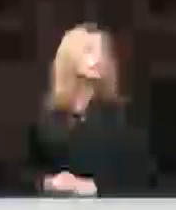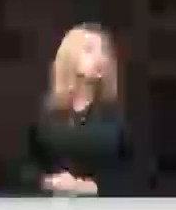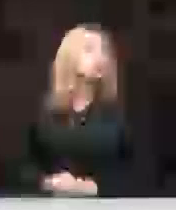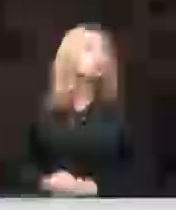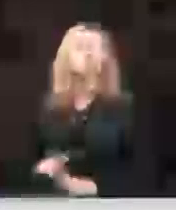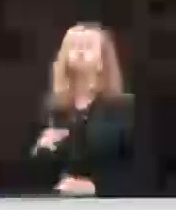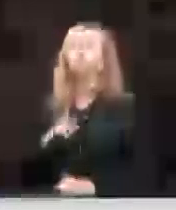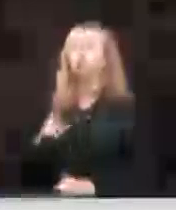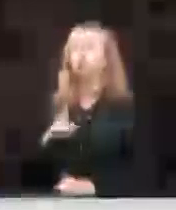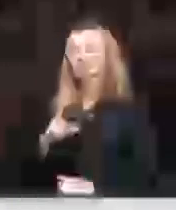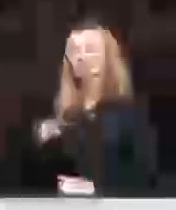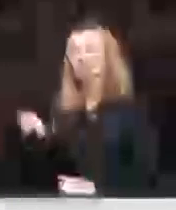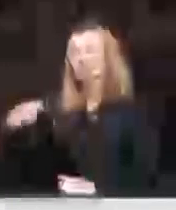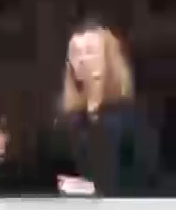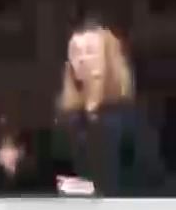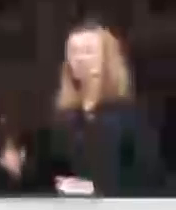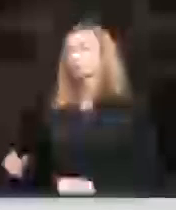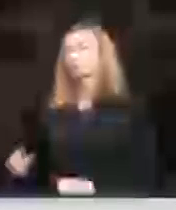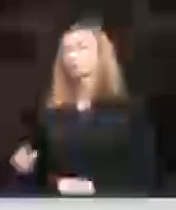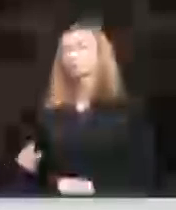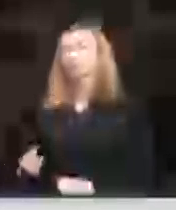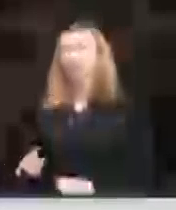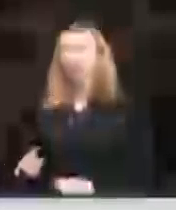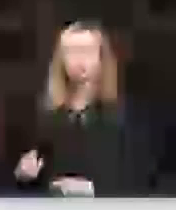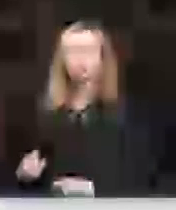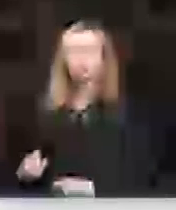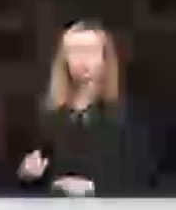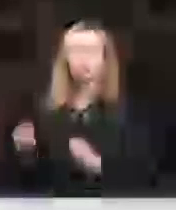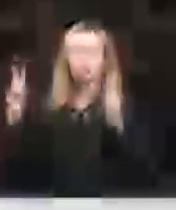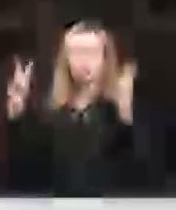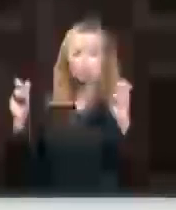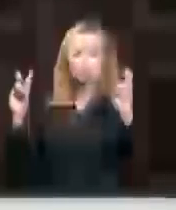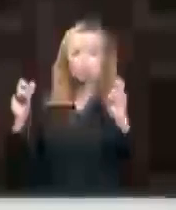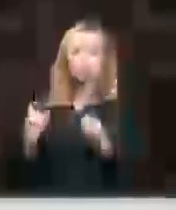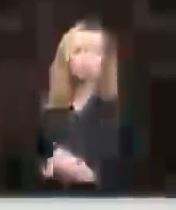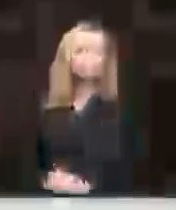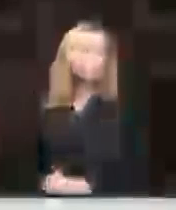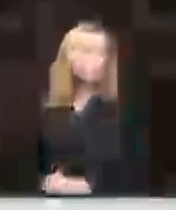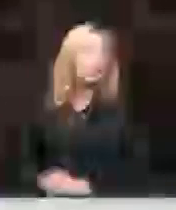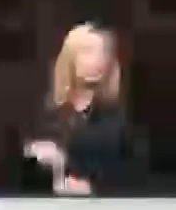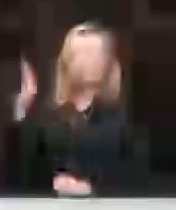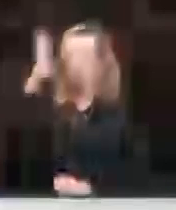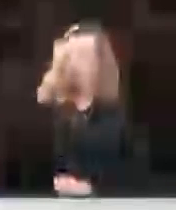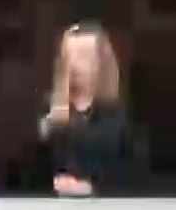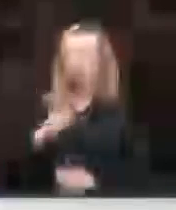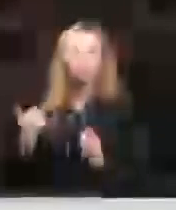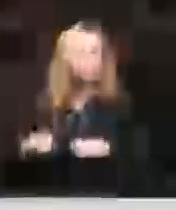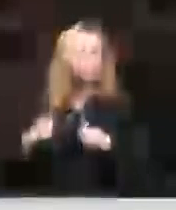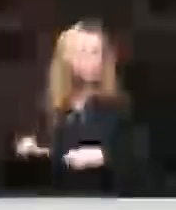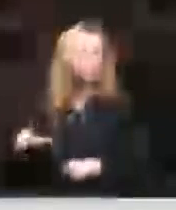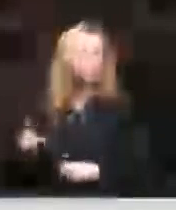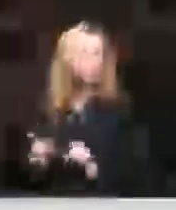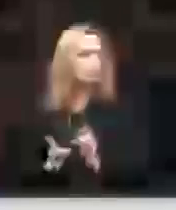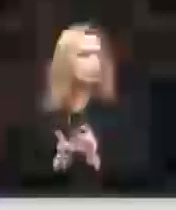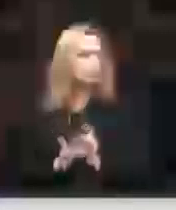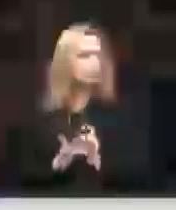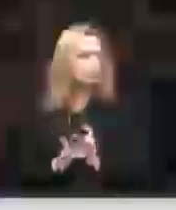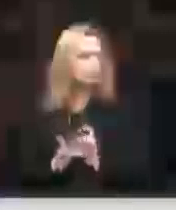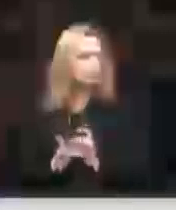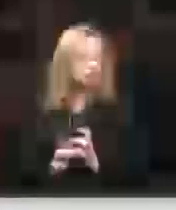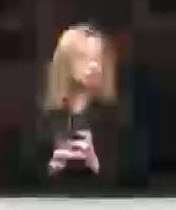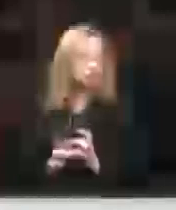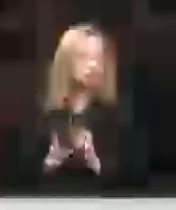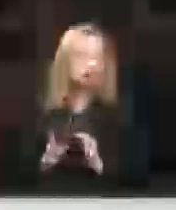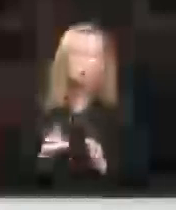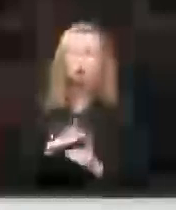outro aspecto que vem sendo alardeado. O Brasil tem que vender ativos. Falo Brasil, os